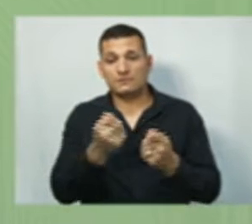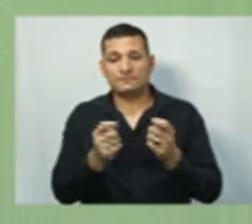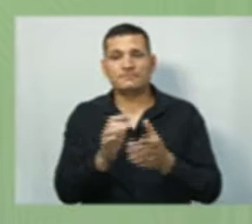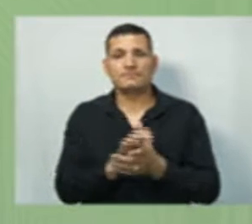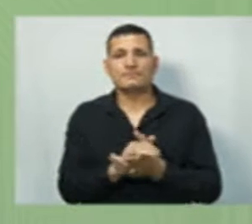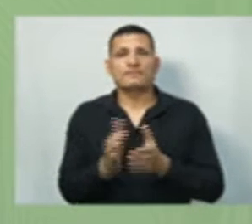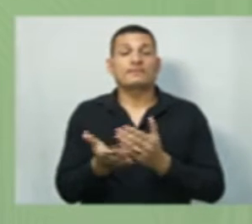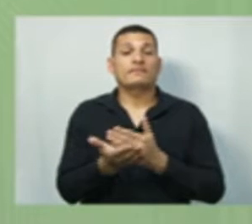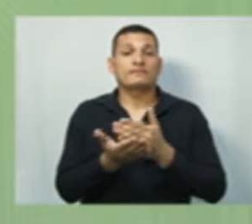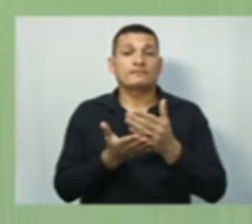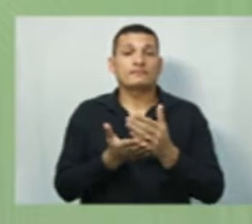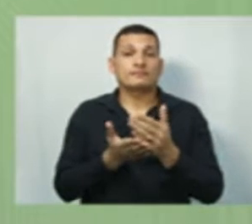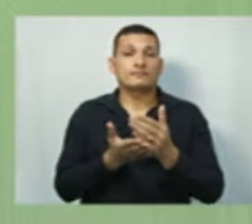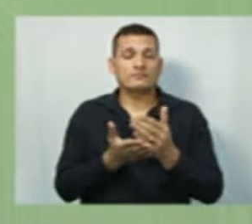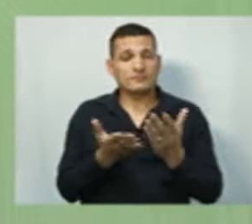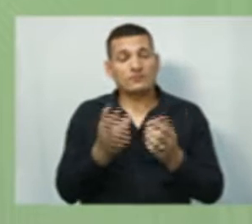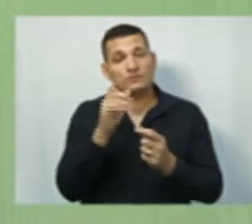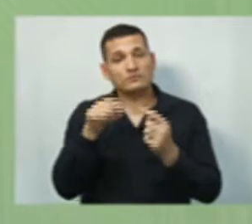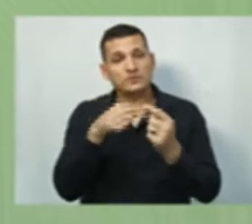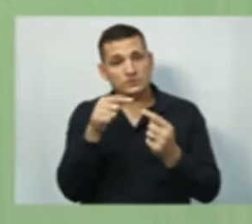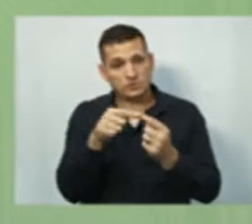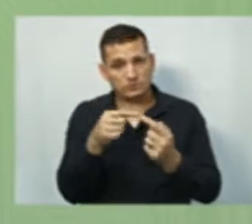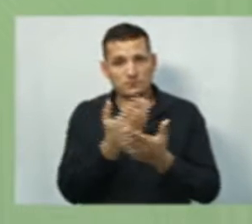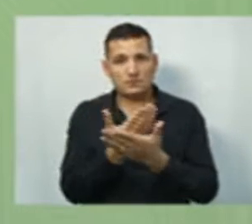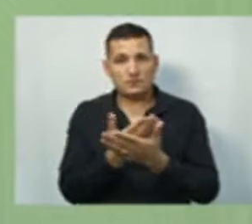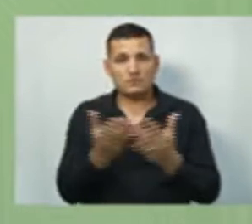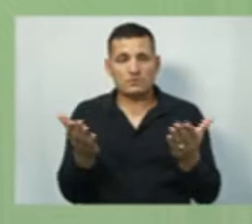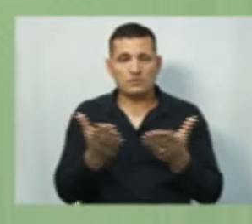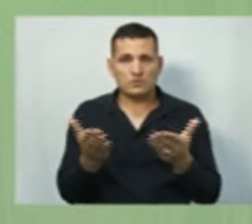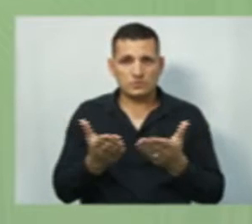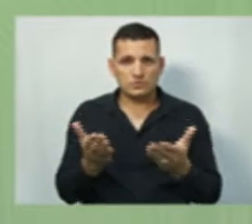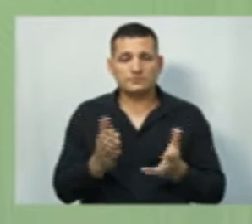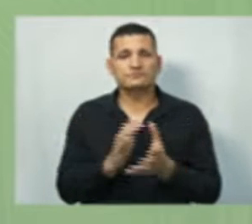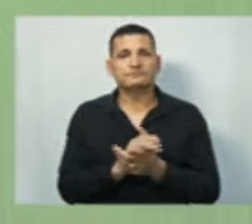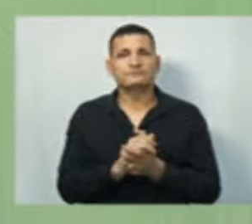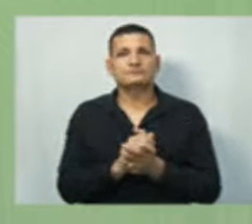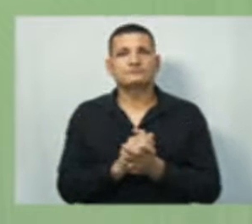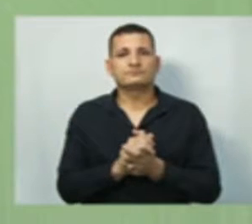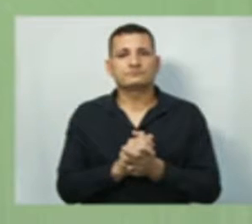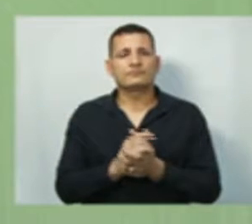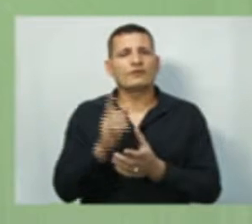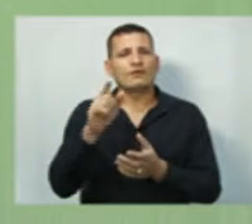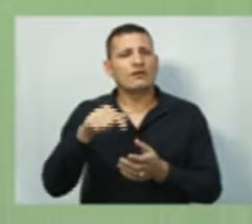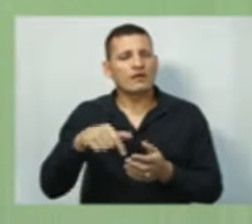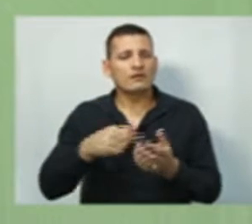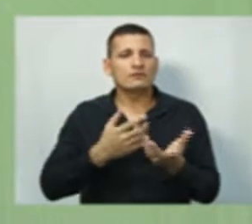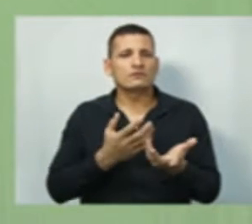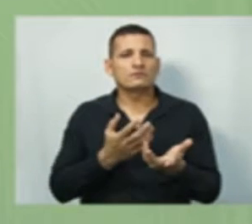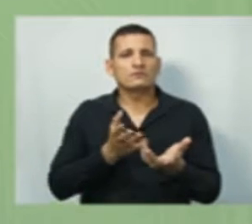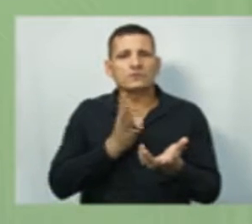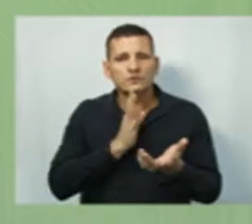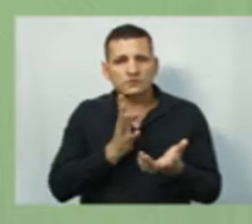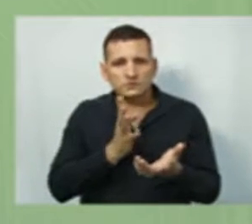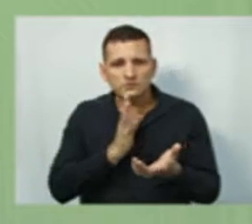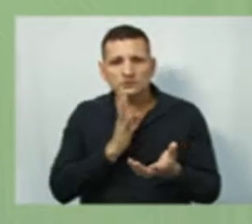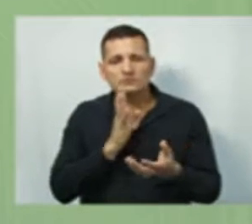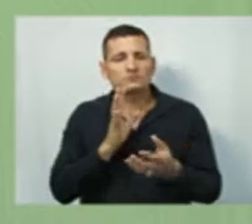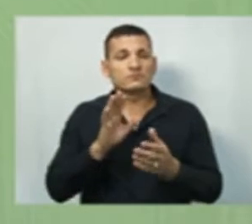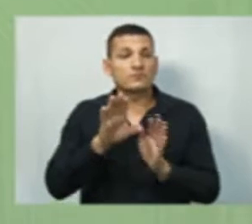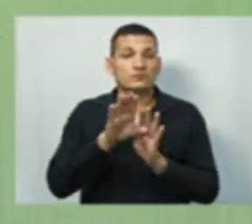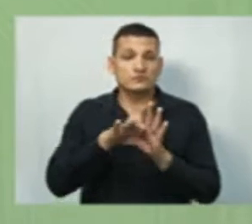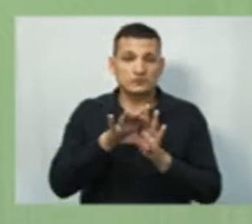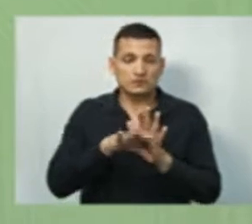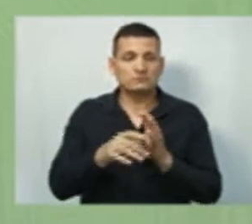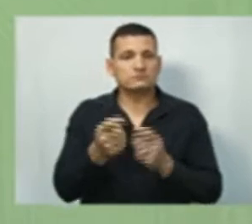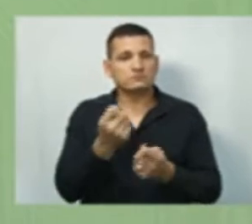então por esses objetivos da teleaula. O objetivo da teleaula de hoje é reconhecer os conceitos de economia.